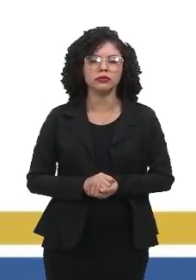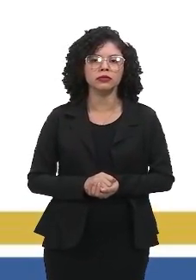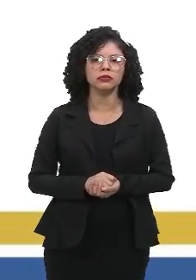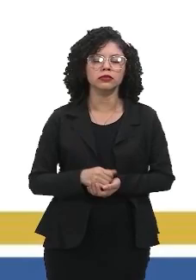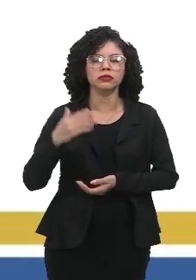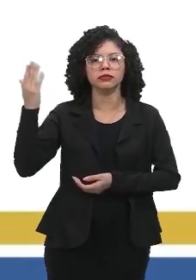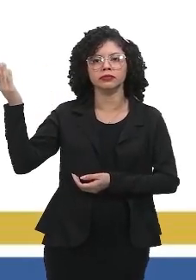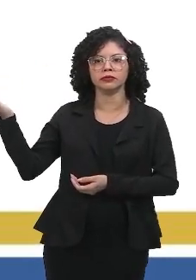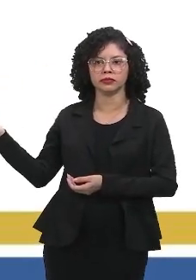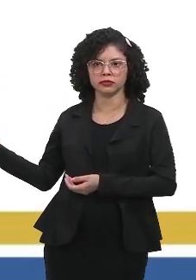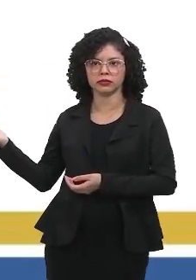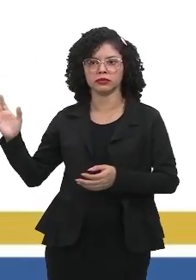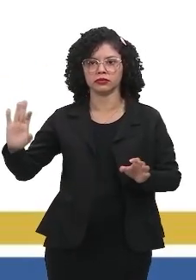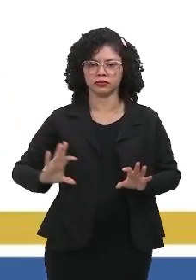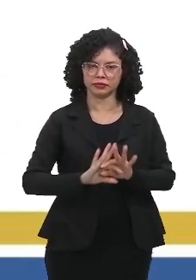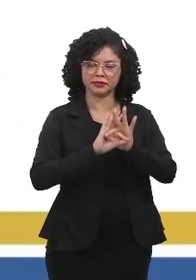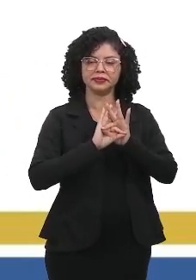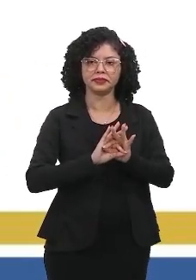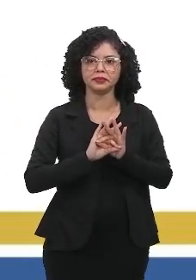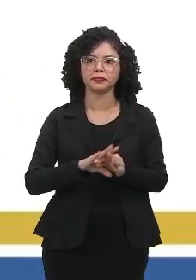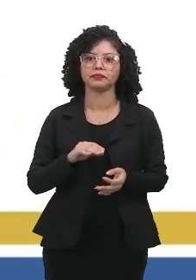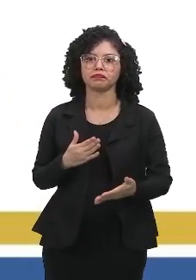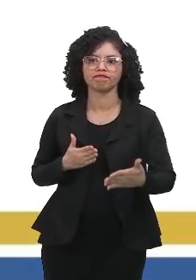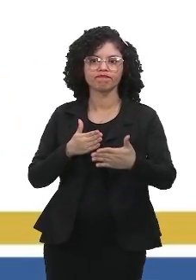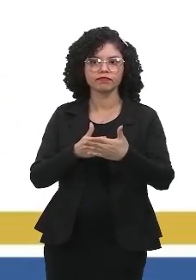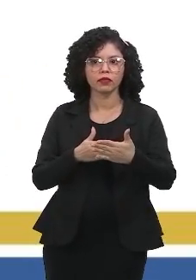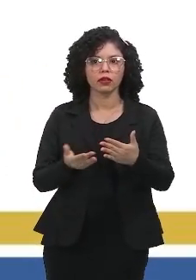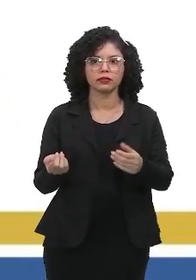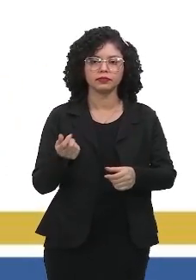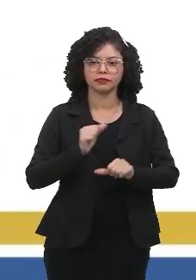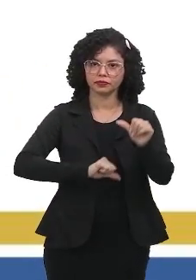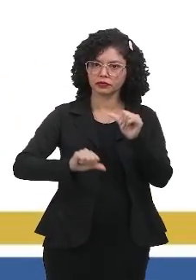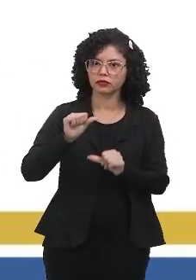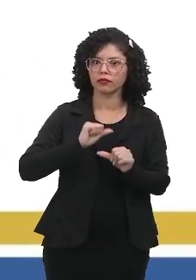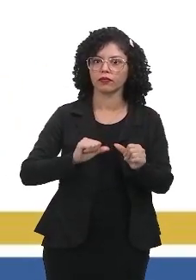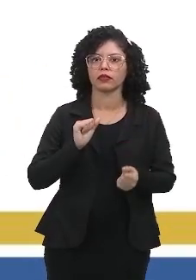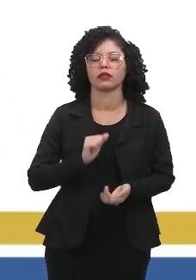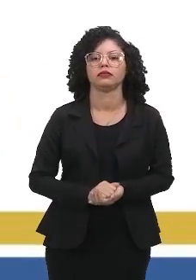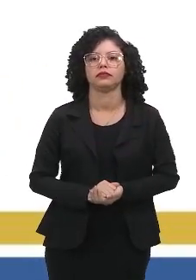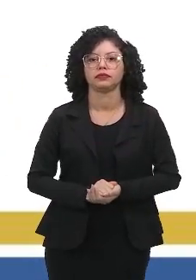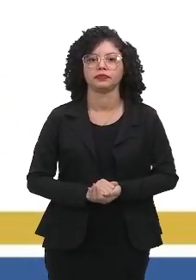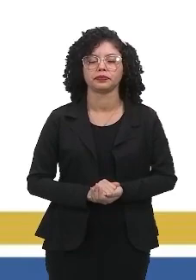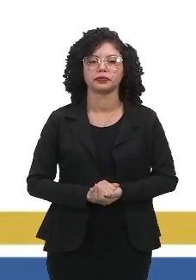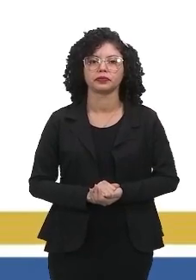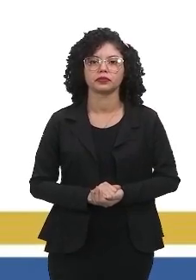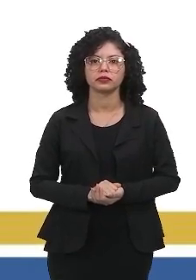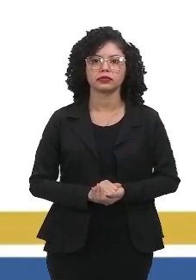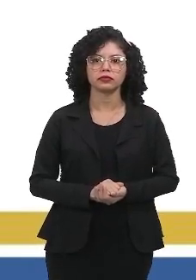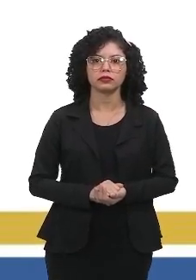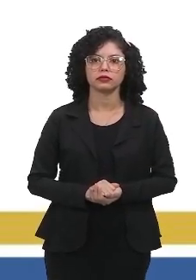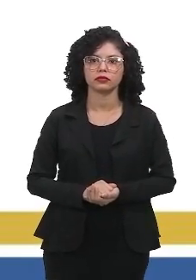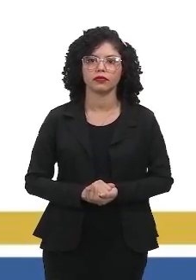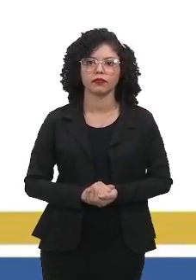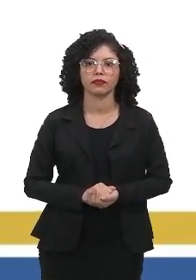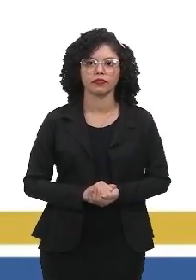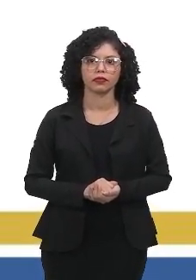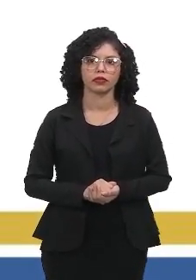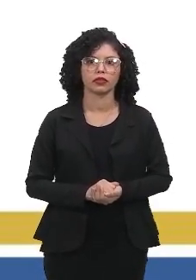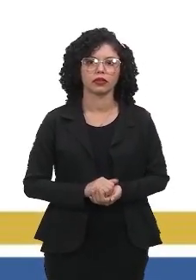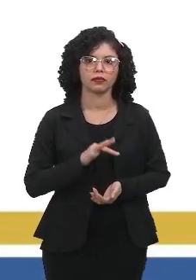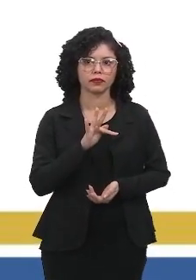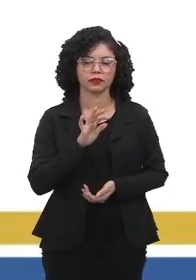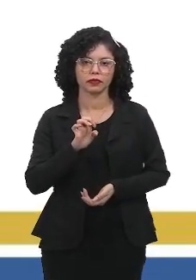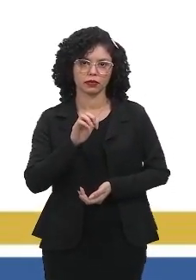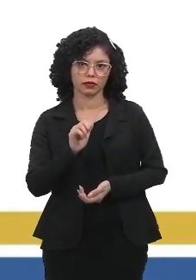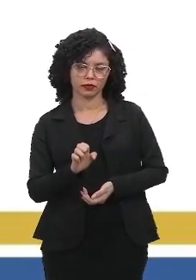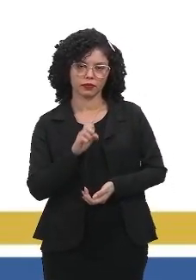dessa relação aqui tá impedindo a sua conversão e ion ferroso